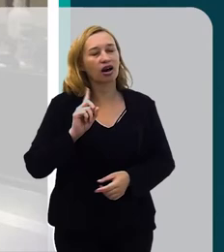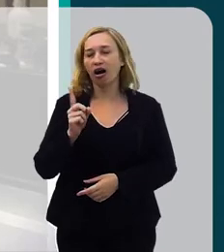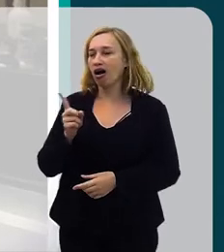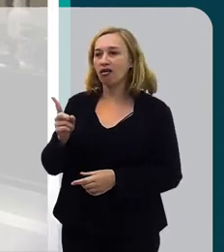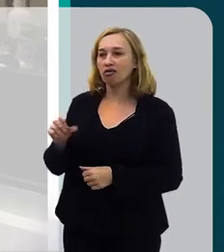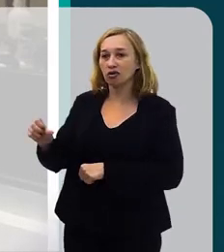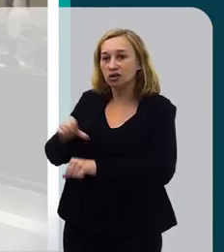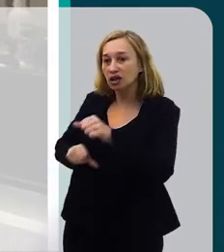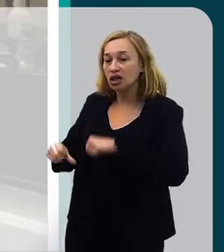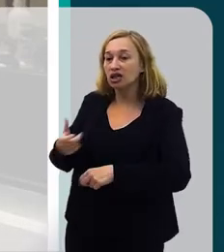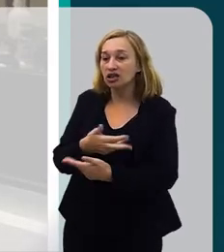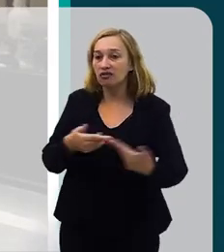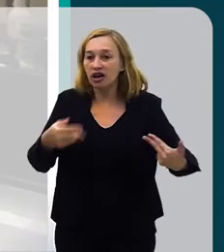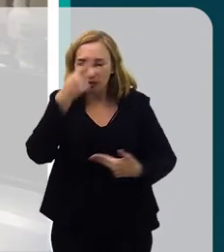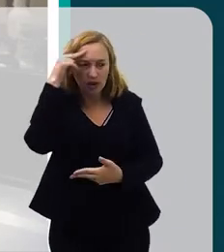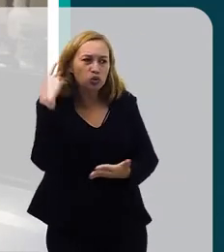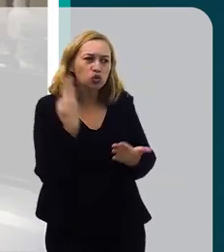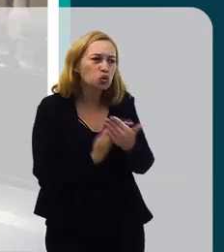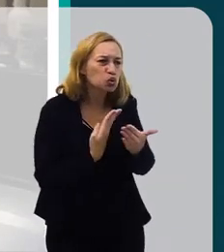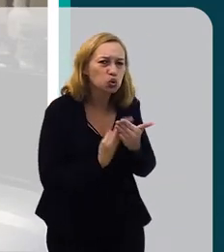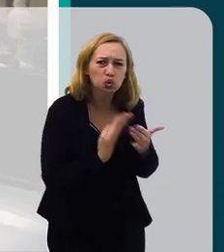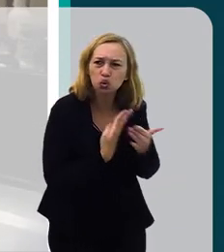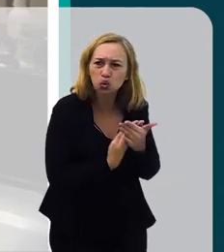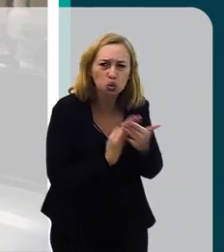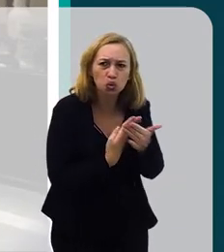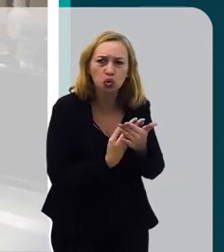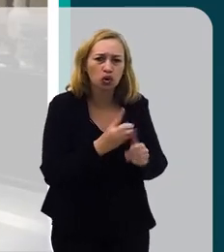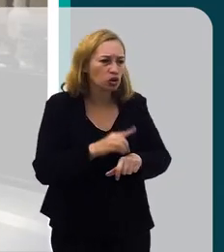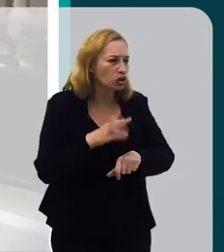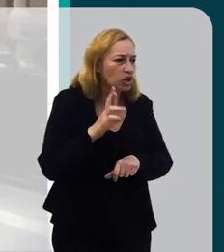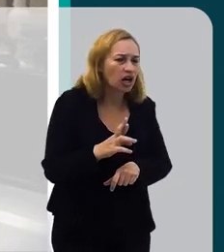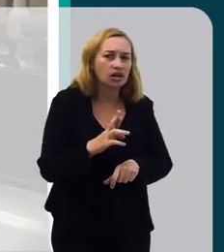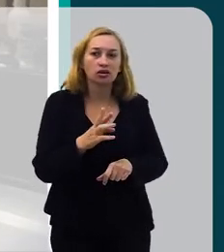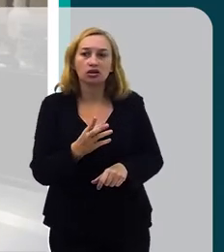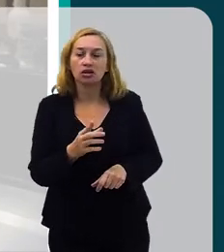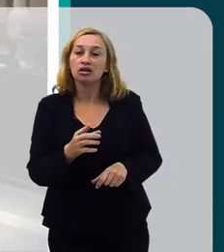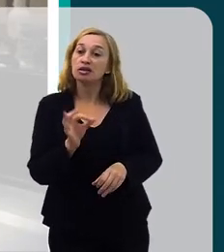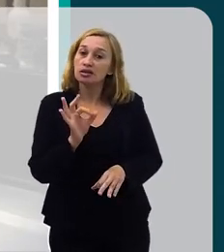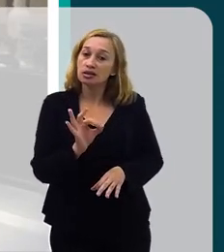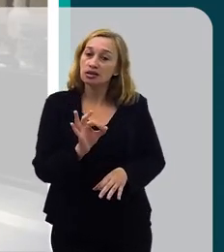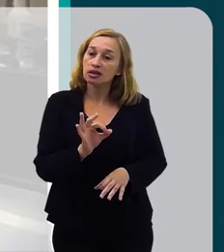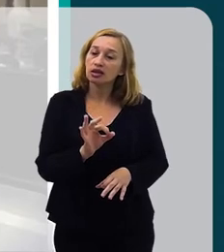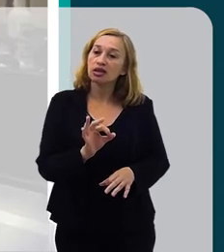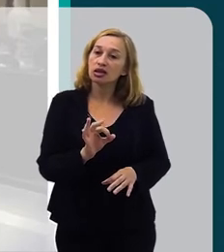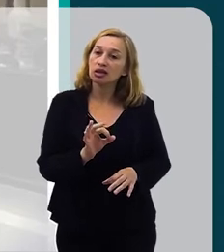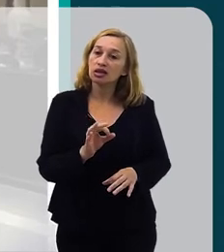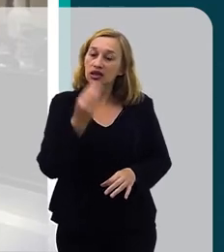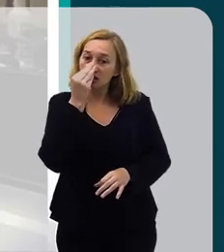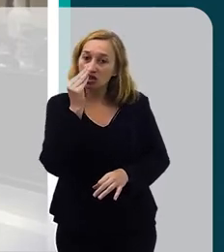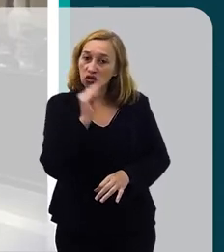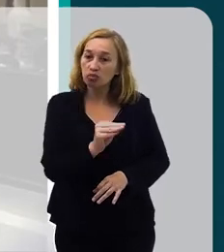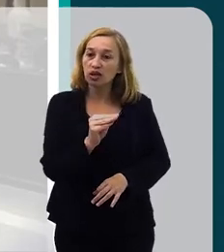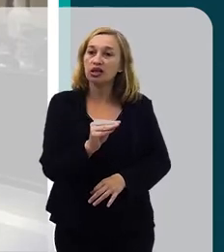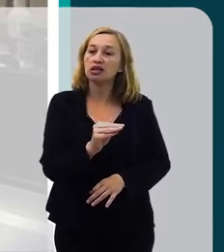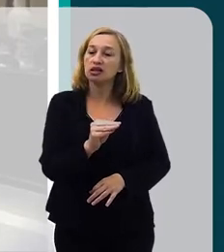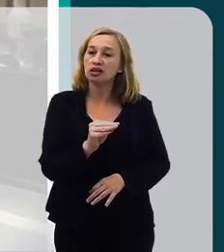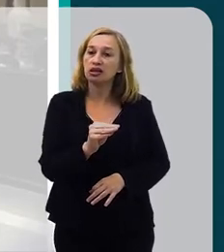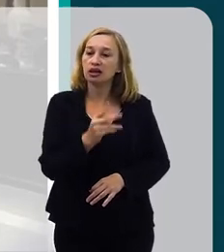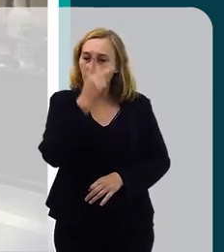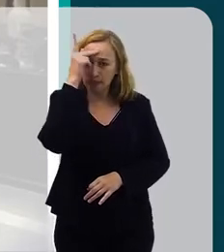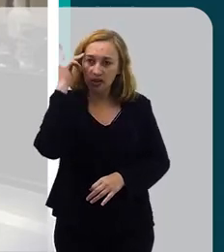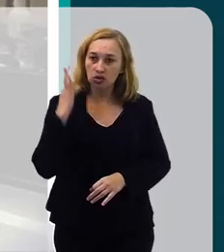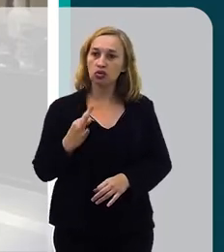pessoas trans. Não, muito pelo contrário, tem muita gente aí graúda que estudou à beça com doutorado, que faz questão